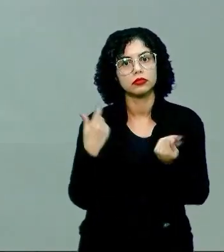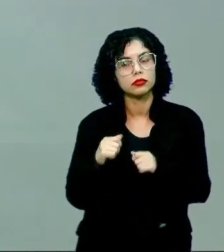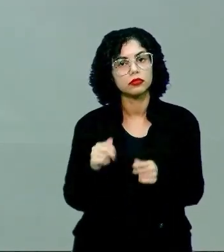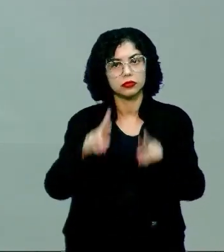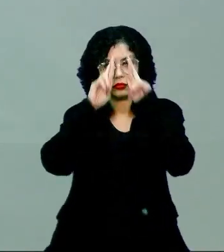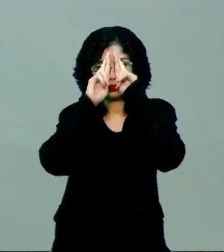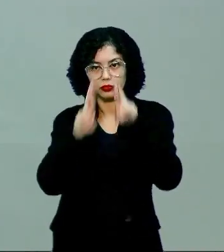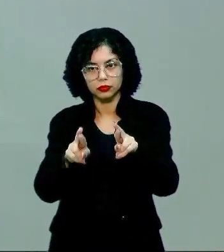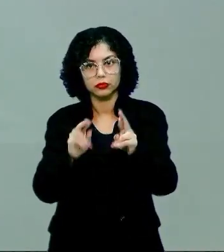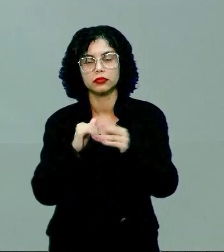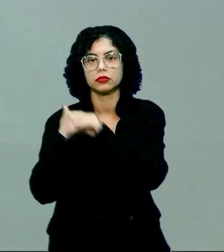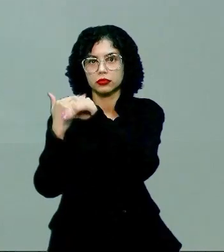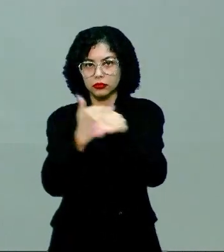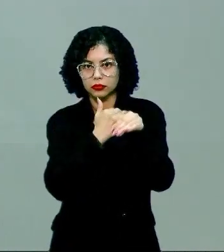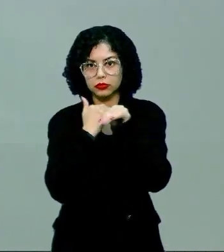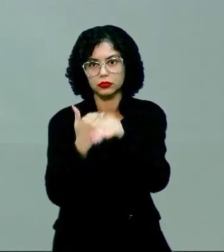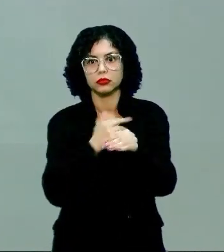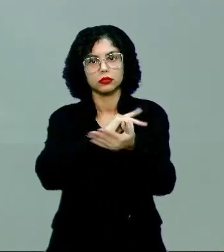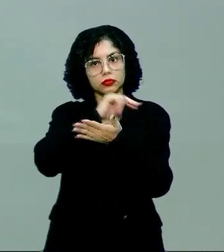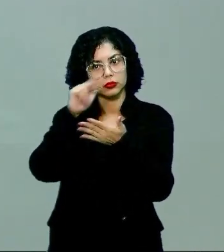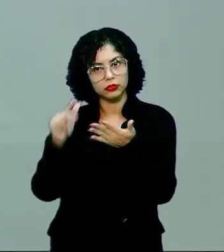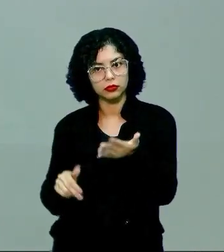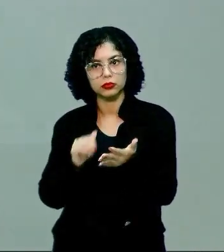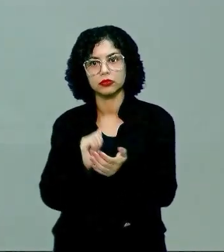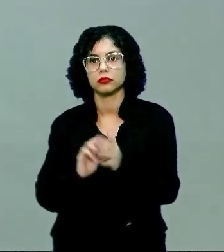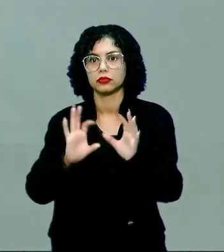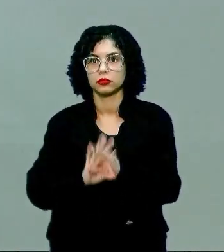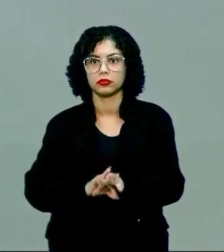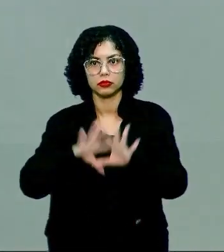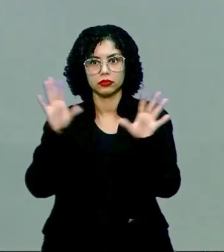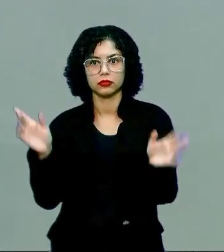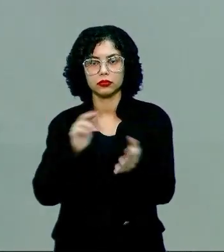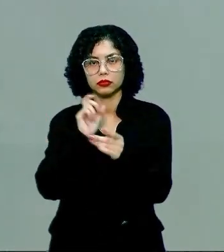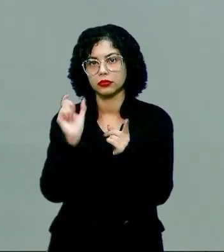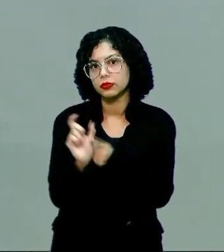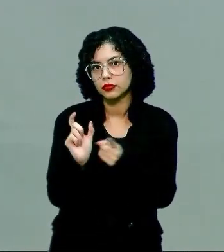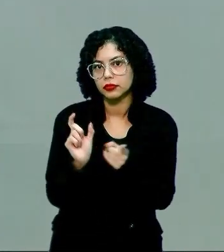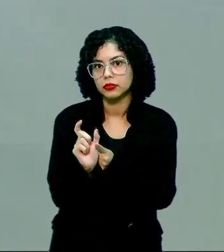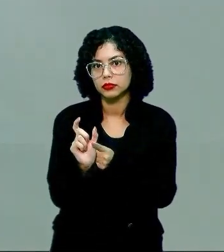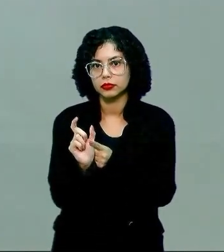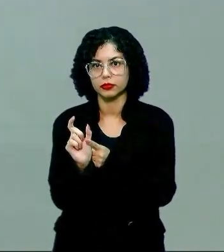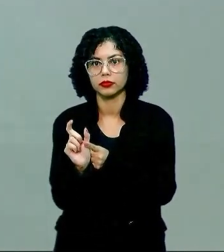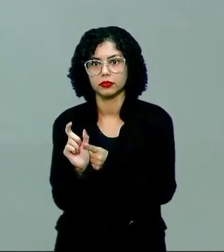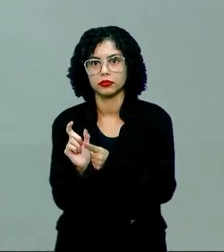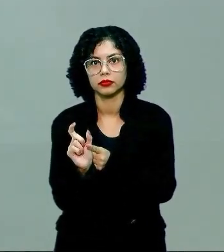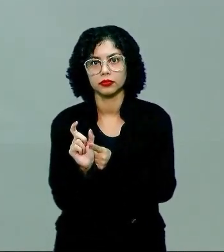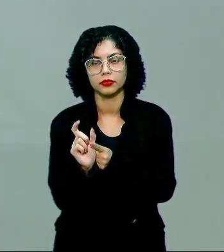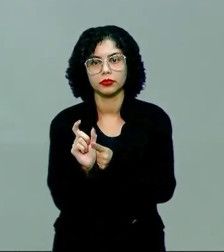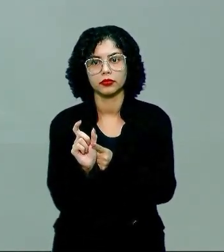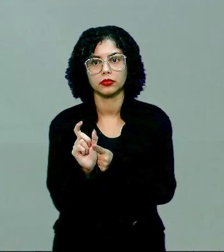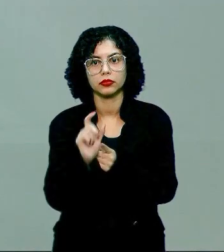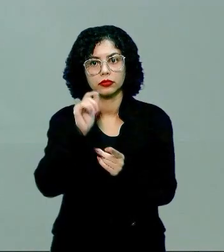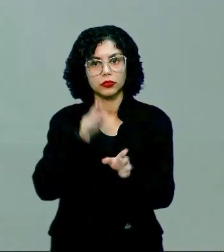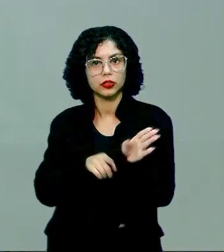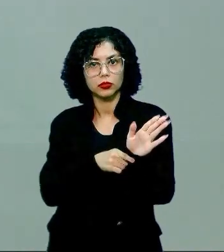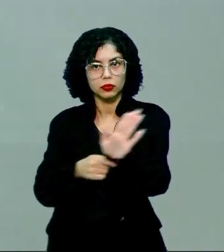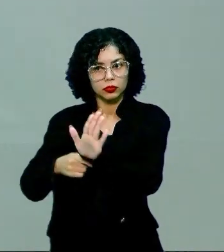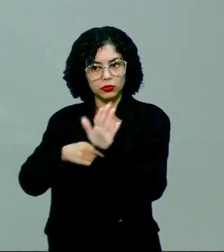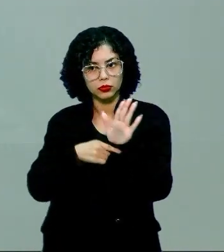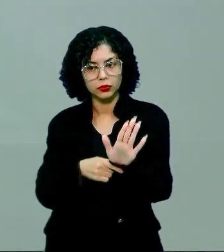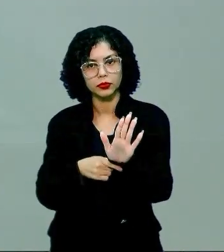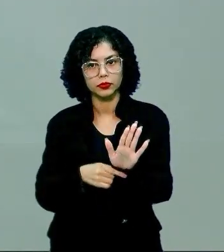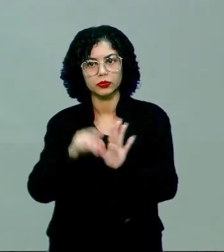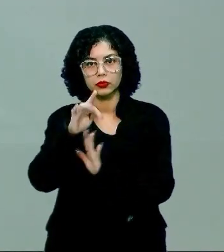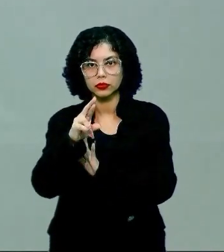preciso respeitar igualdade diversidade Liberdade são palavras é indicativas